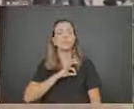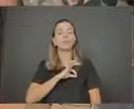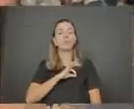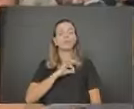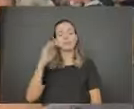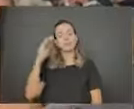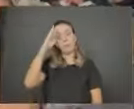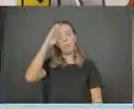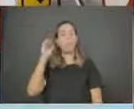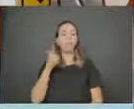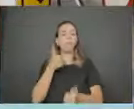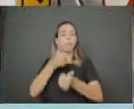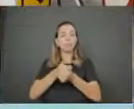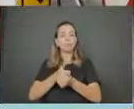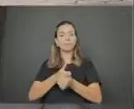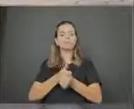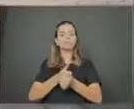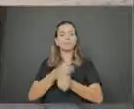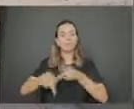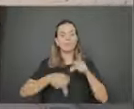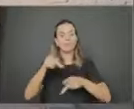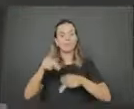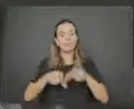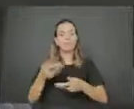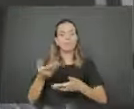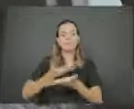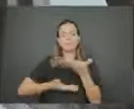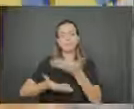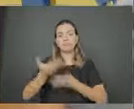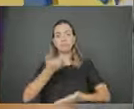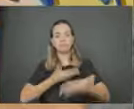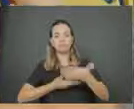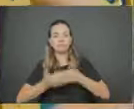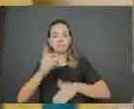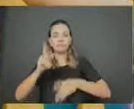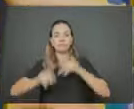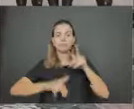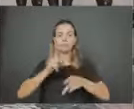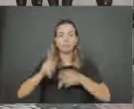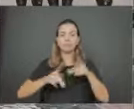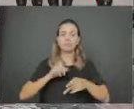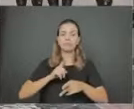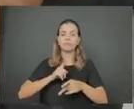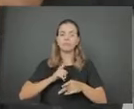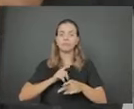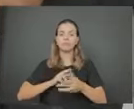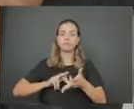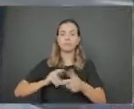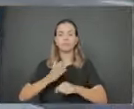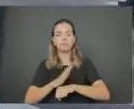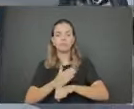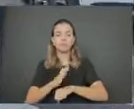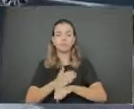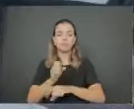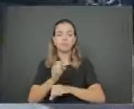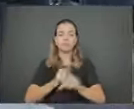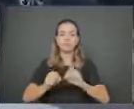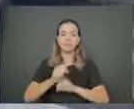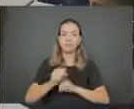interagindo com os paranaenses, realizando diversas ações sociais e educativas. Foram diversas blitz